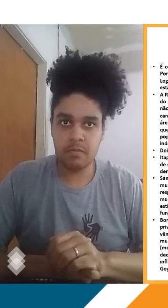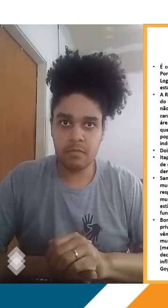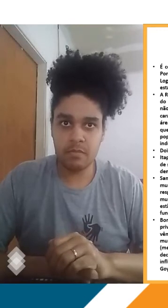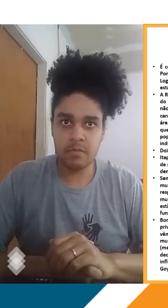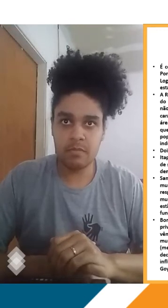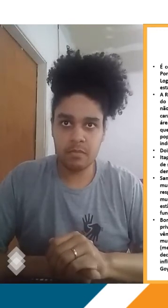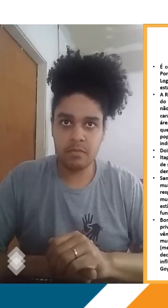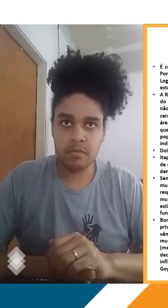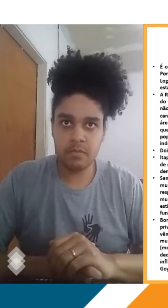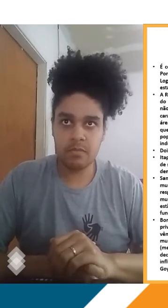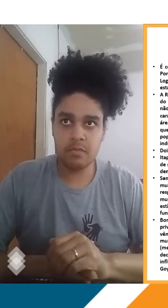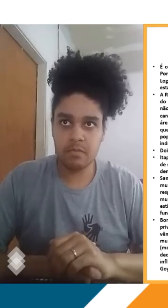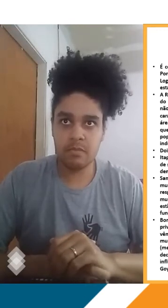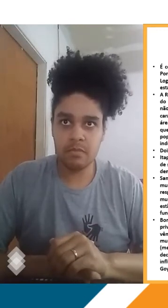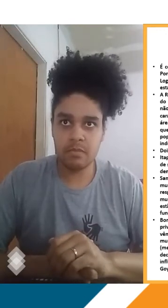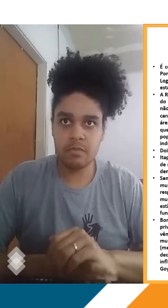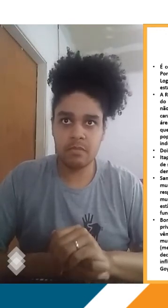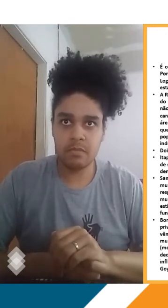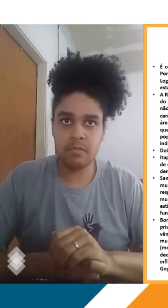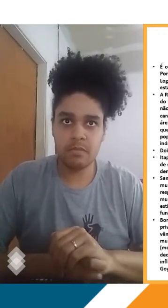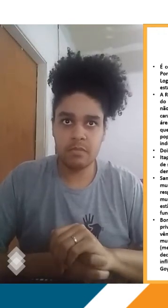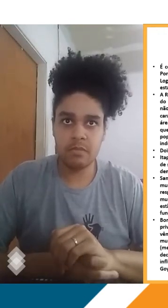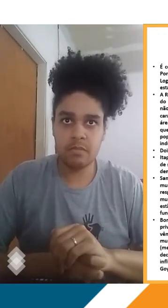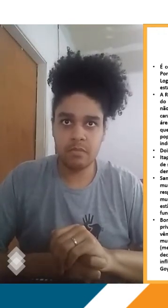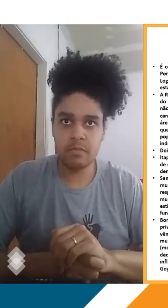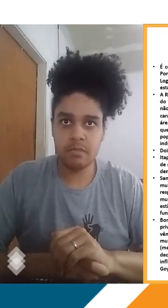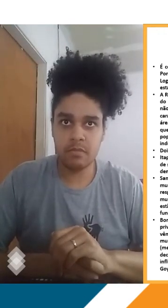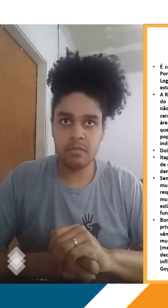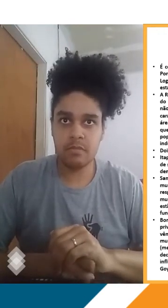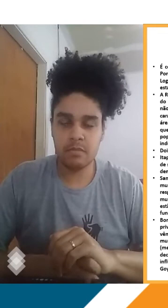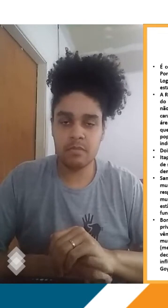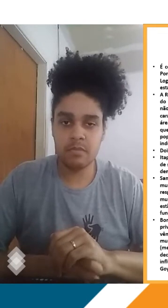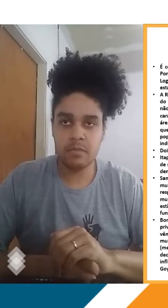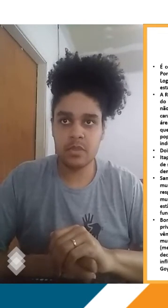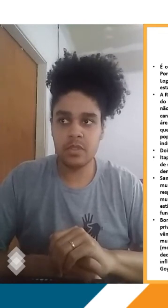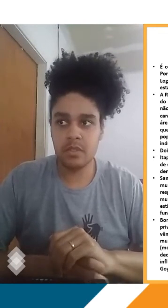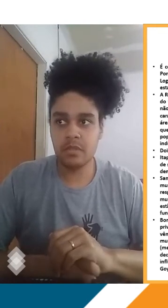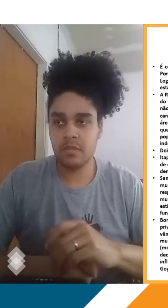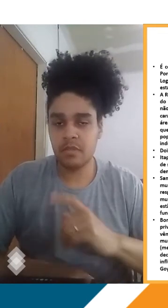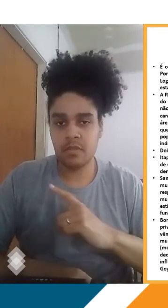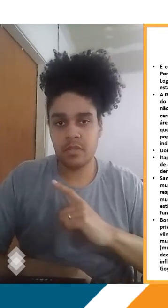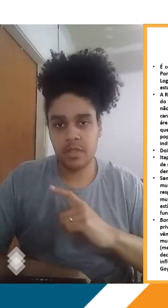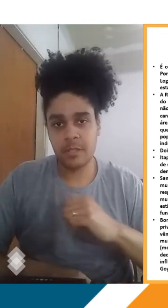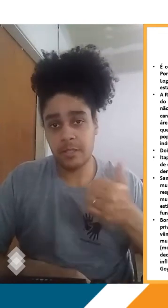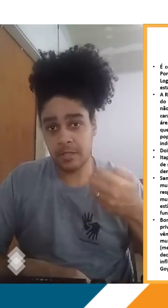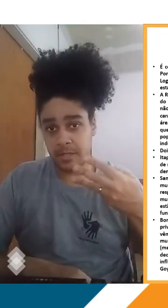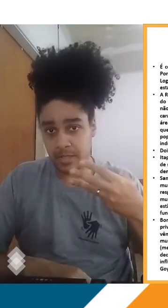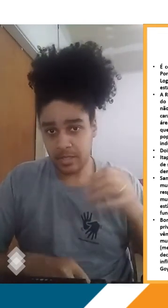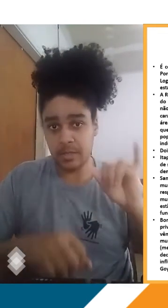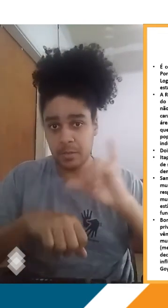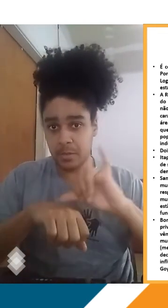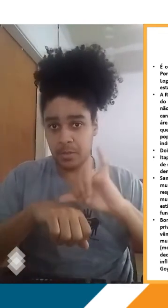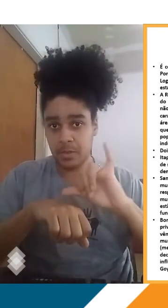de Pádua, Aperibé, Cambuci, Itaocara, Miracema e São José de Ubá. O Noroeste Fluminense é formado por um total